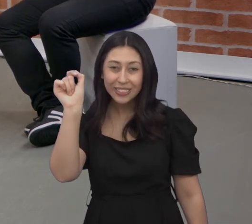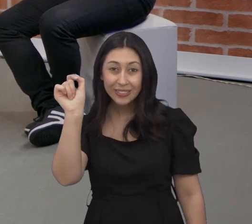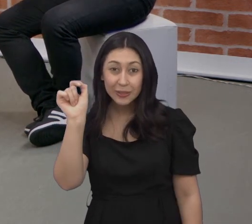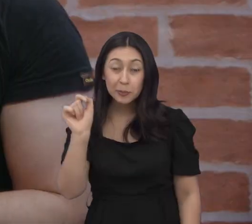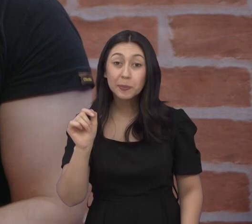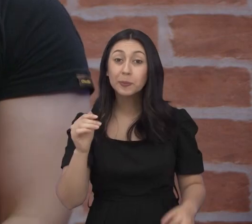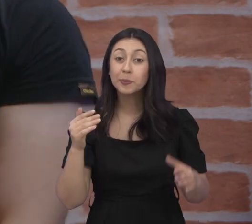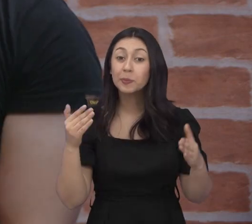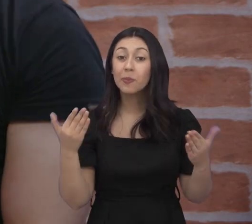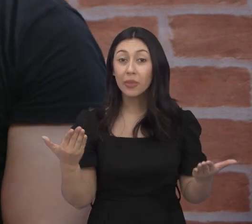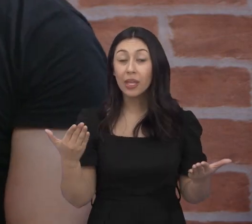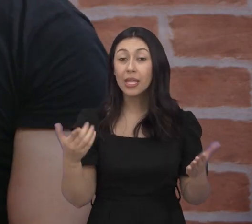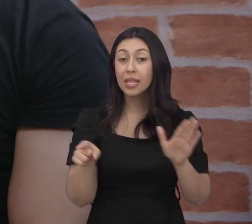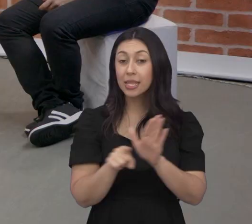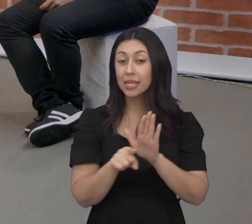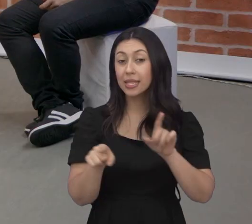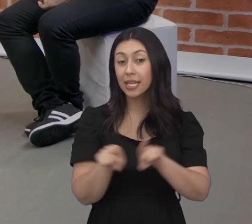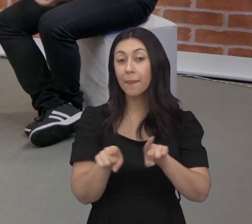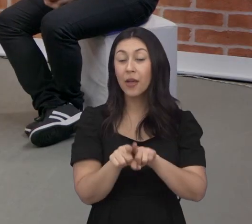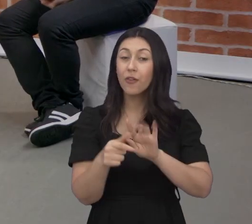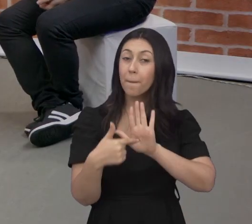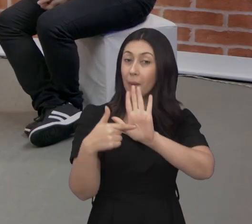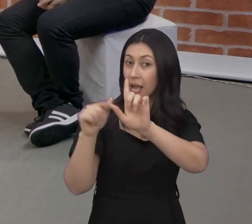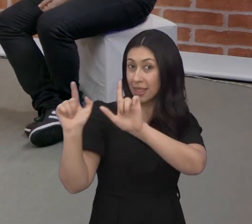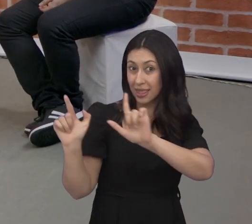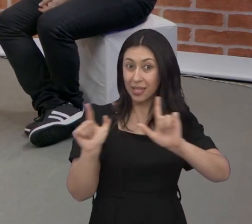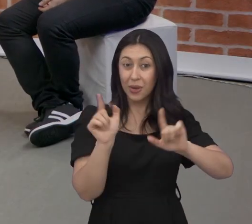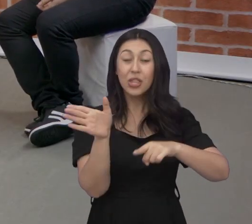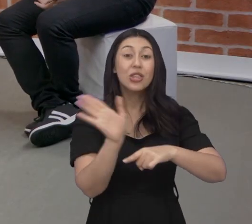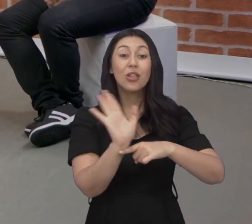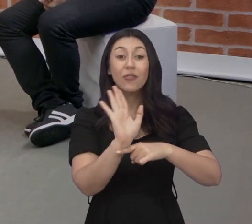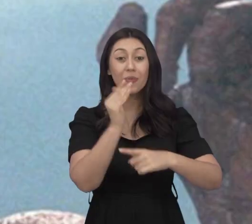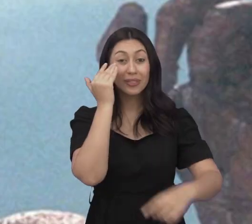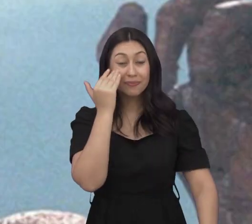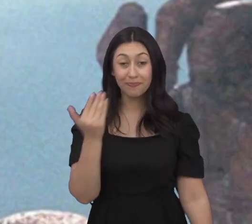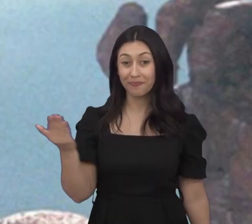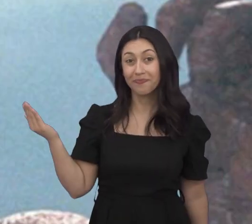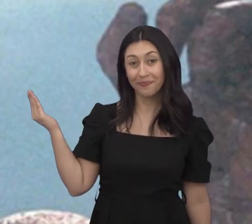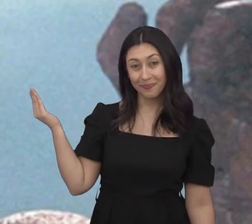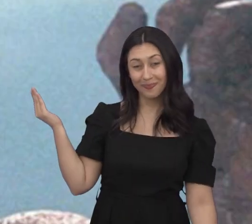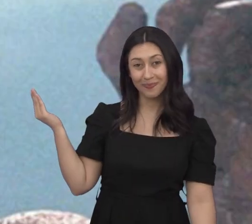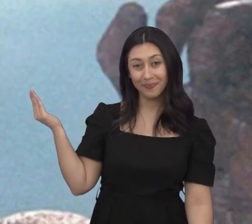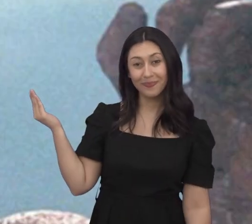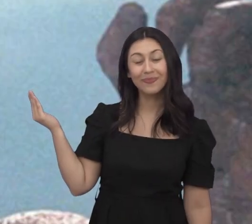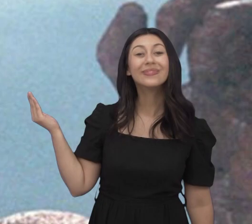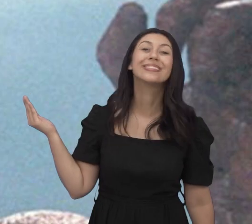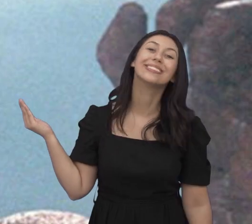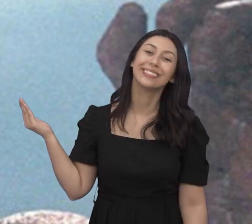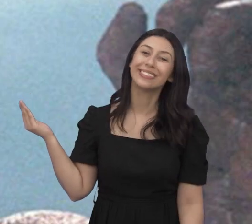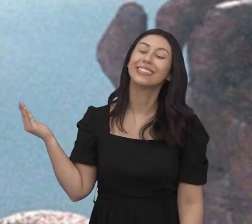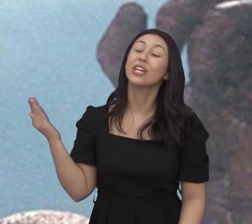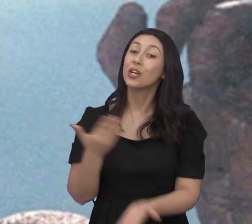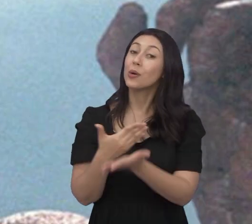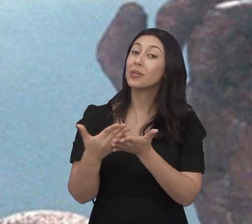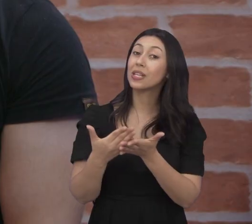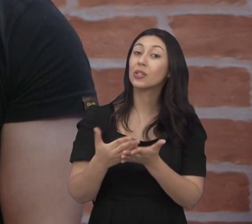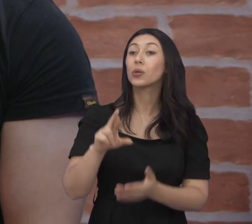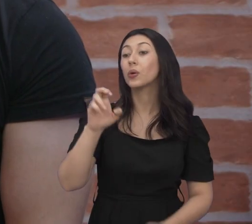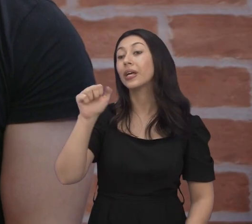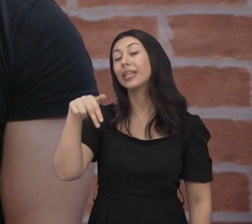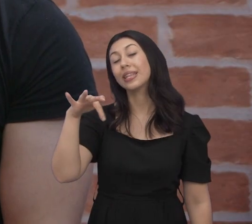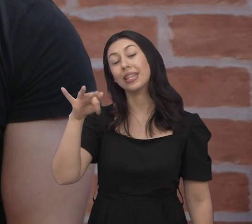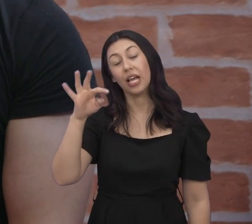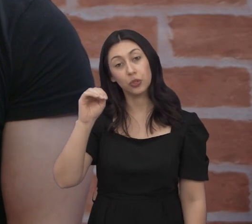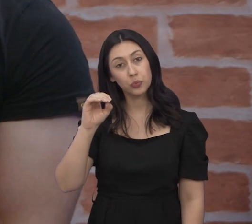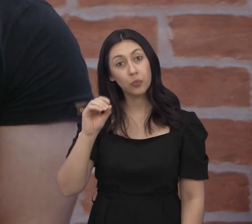E para ilustrar, nós temos aqui no nosso telão imagens deste filme. Vamos pôr a primeira aí? Olha aí. Vamos lá, então, começando pelo Renato.